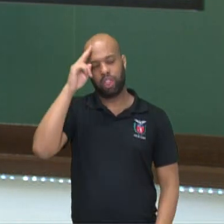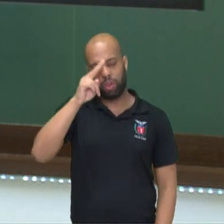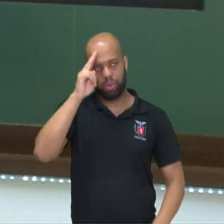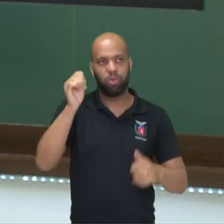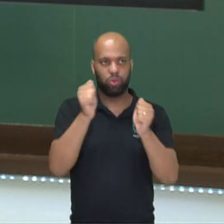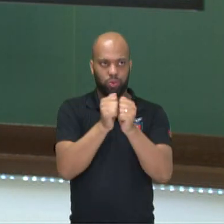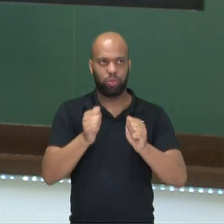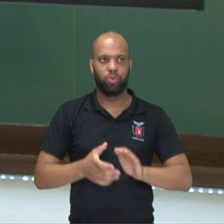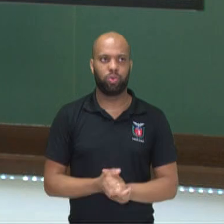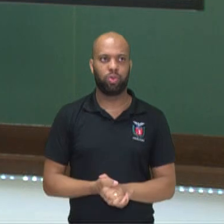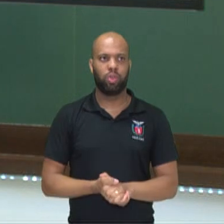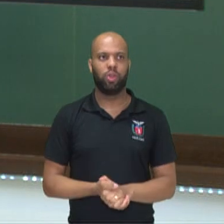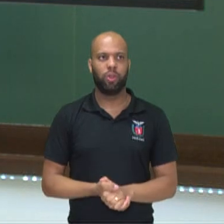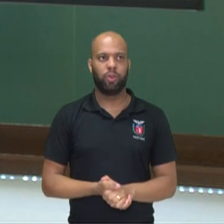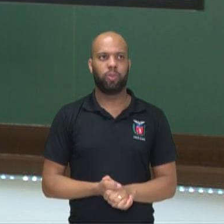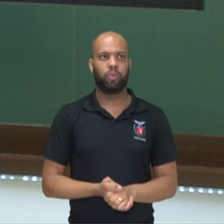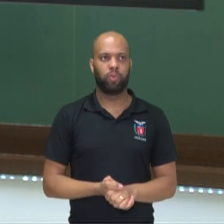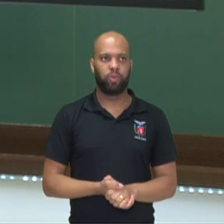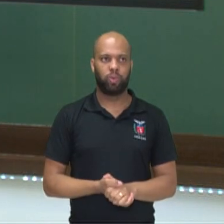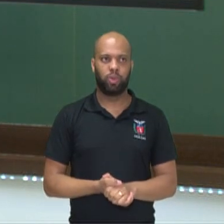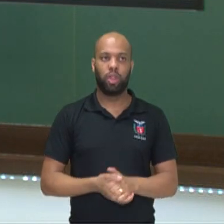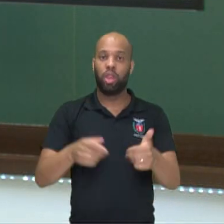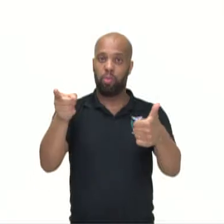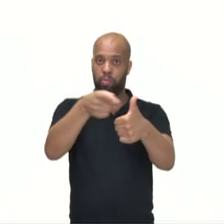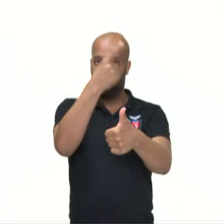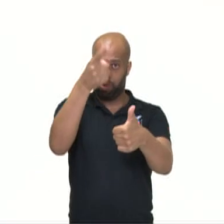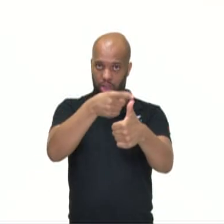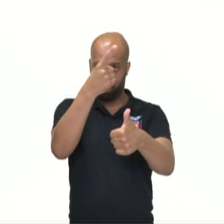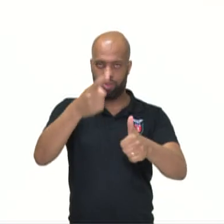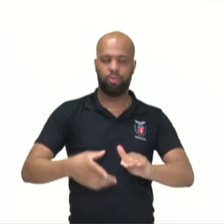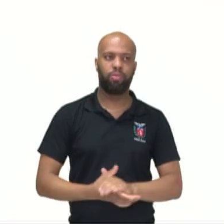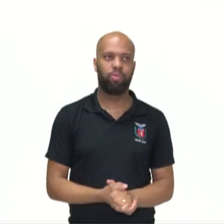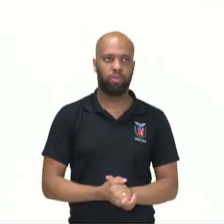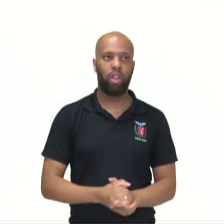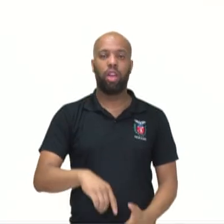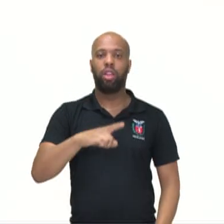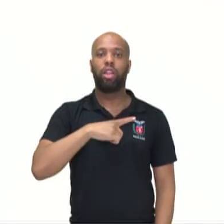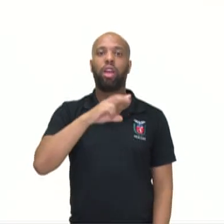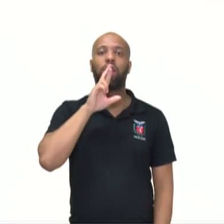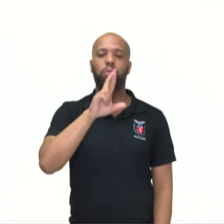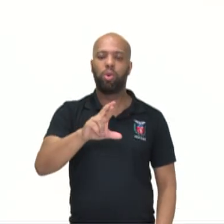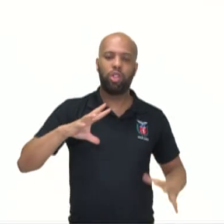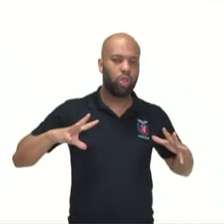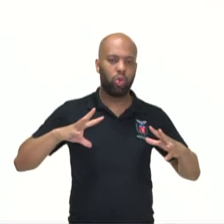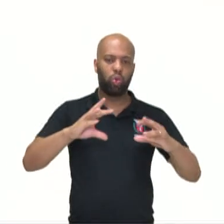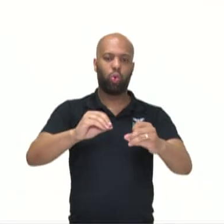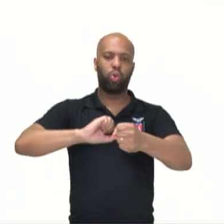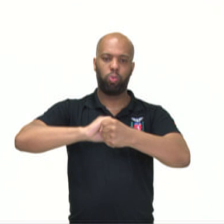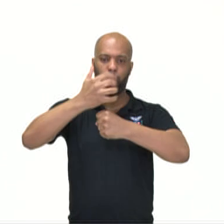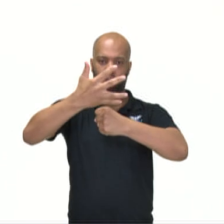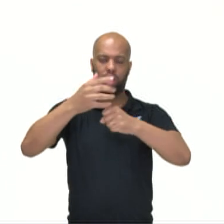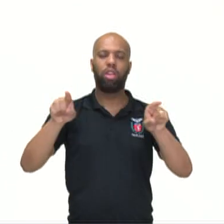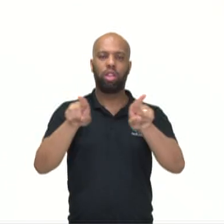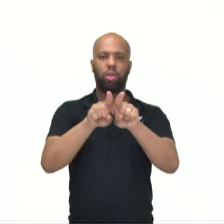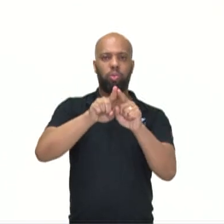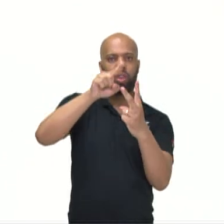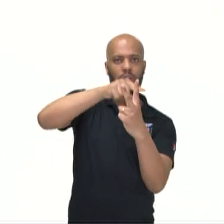então. Olha só. Primeiro passo, nós vamos resolver todas as potências e